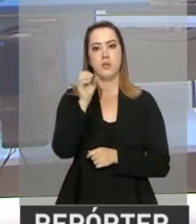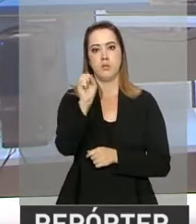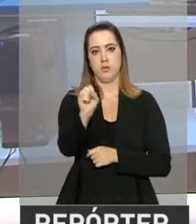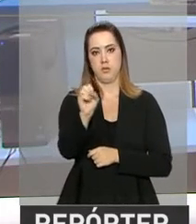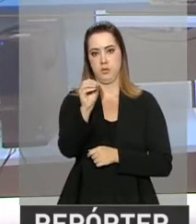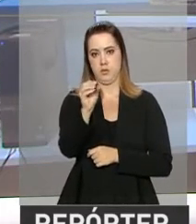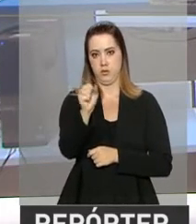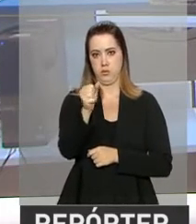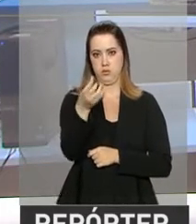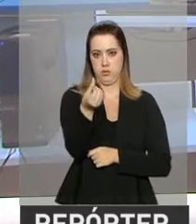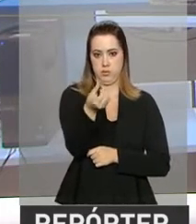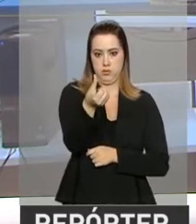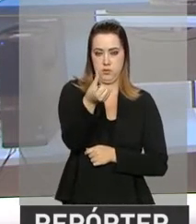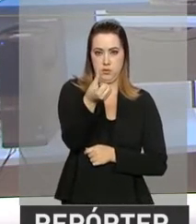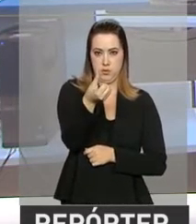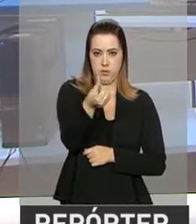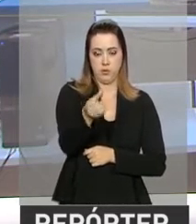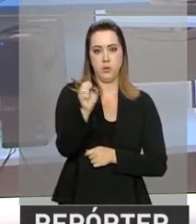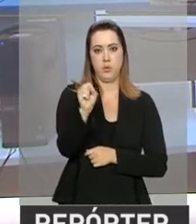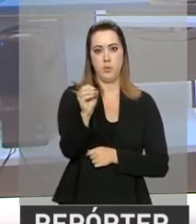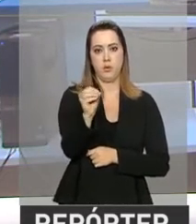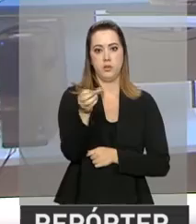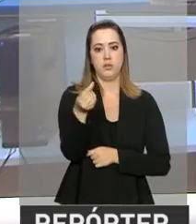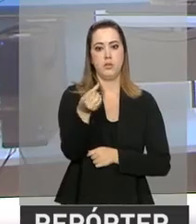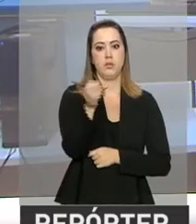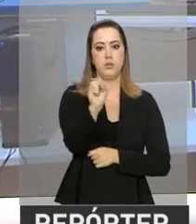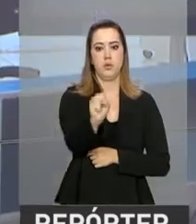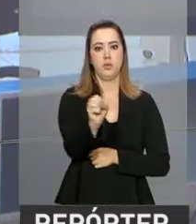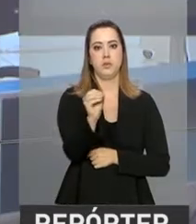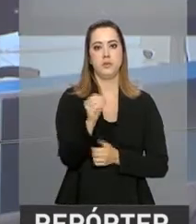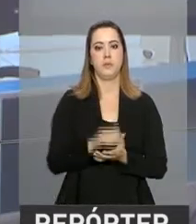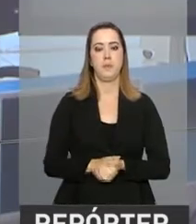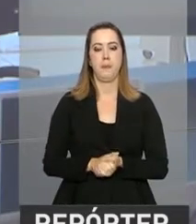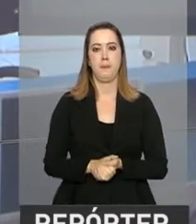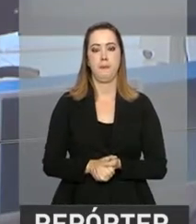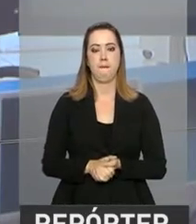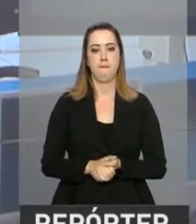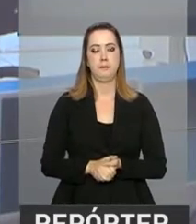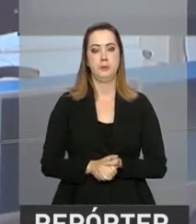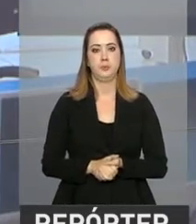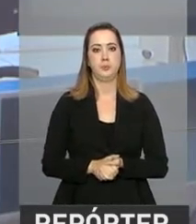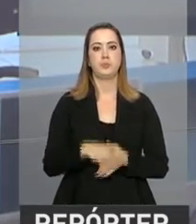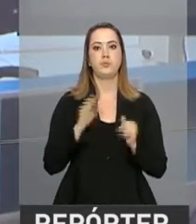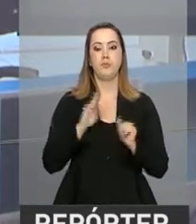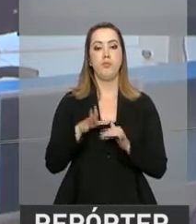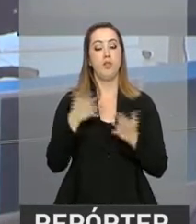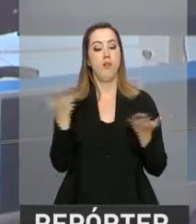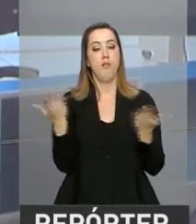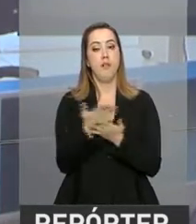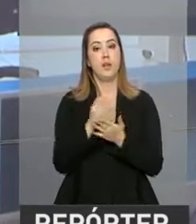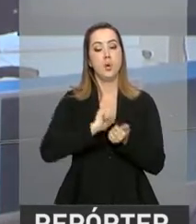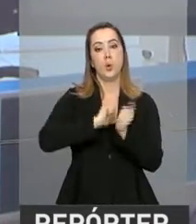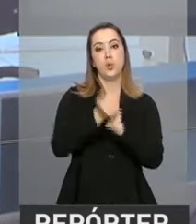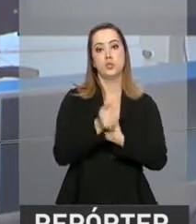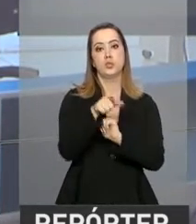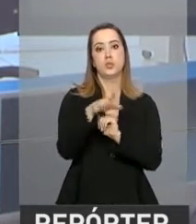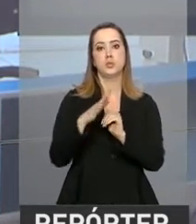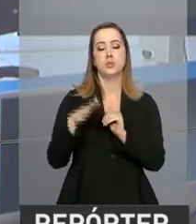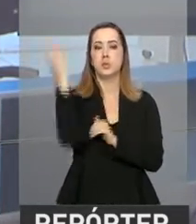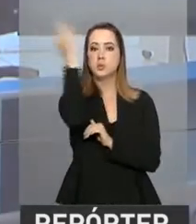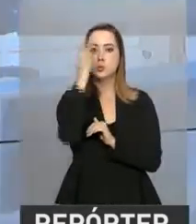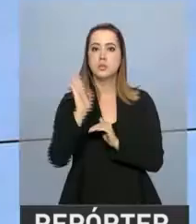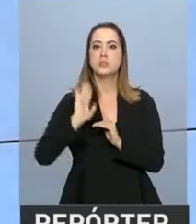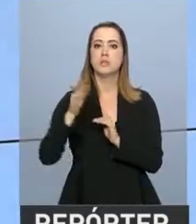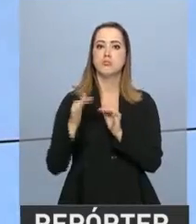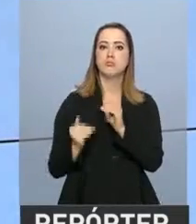ou acessar o site do ibama que aparece na sua terra vamos falar então sport brasil já superou o número de medalhas conquistadas